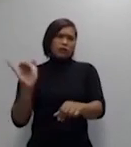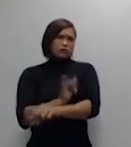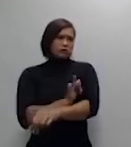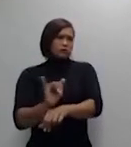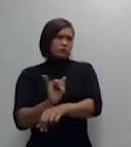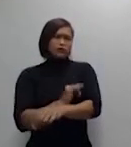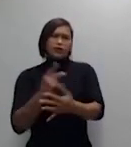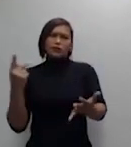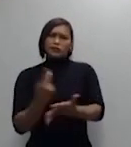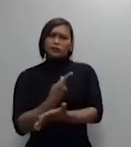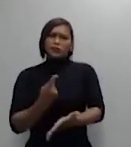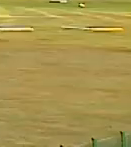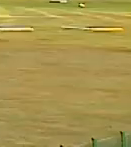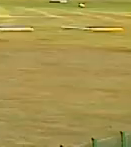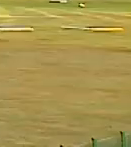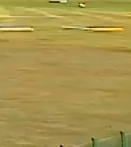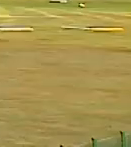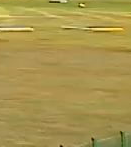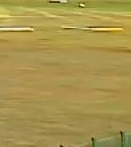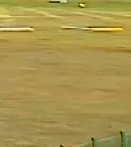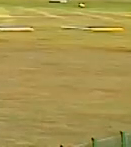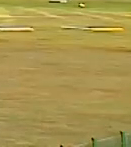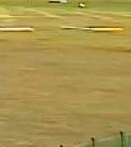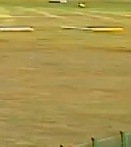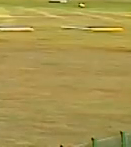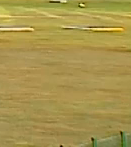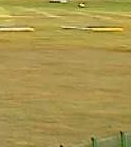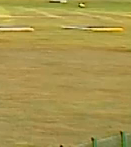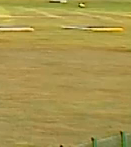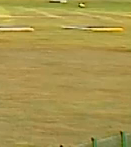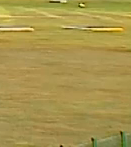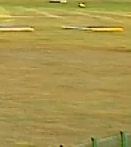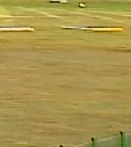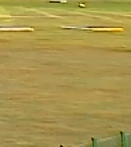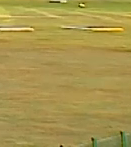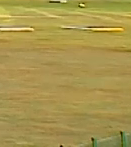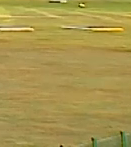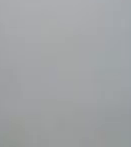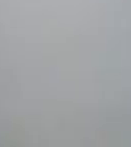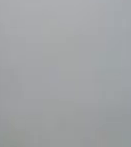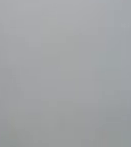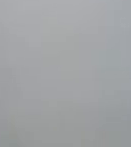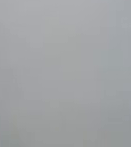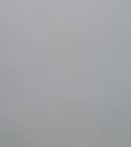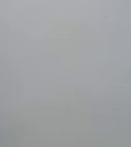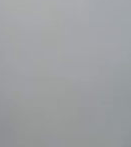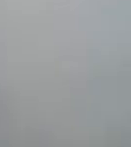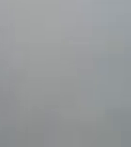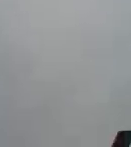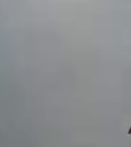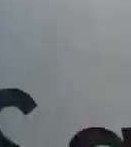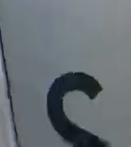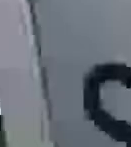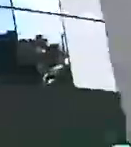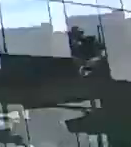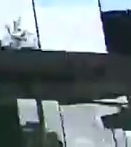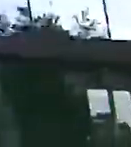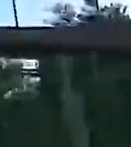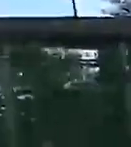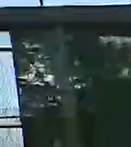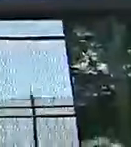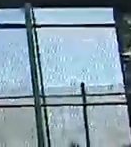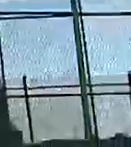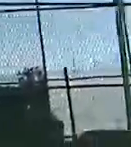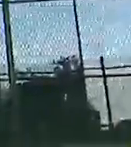absolutamente inadmissível a procuradoria-geral da República juntou aos laudos indícios que comprovam desvio de